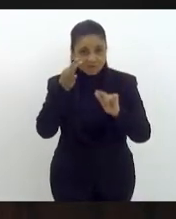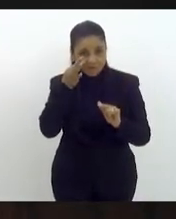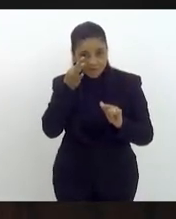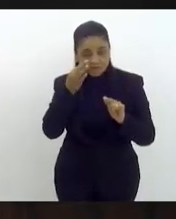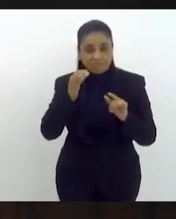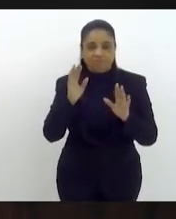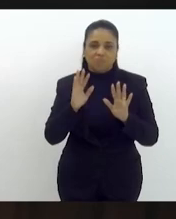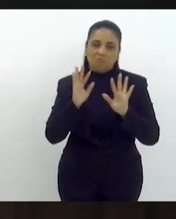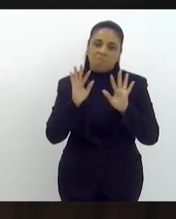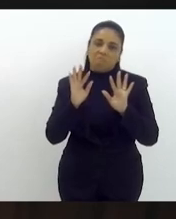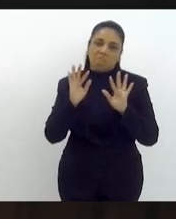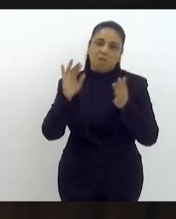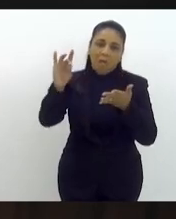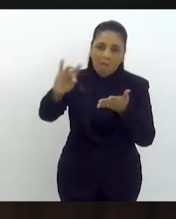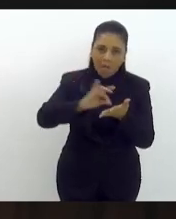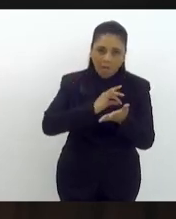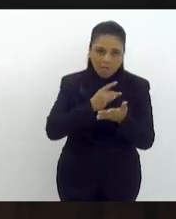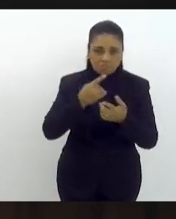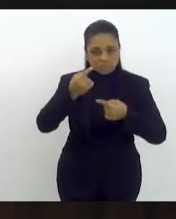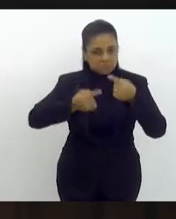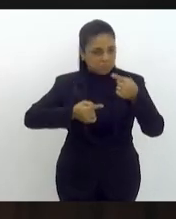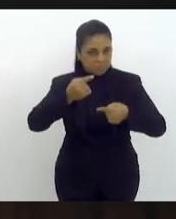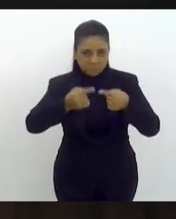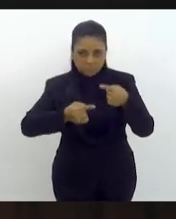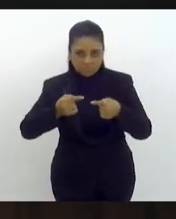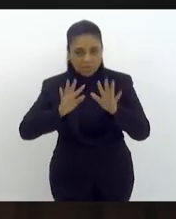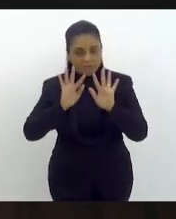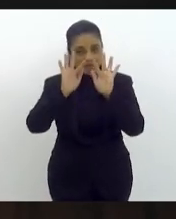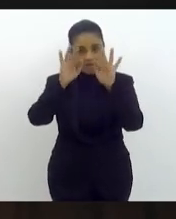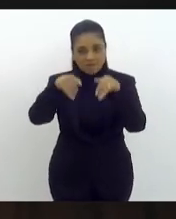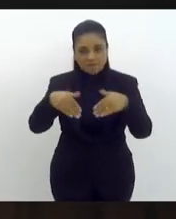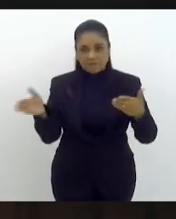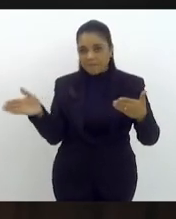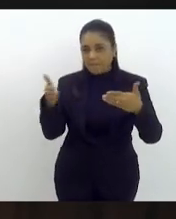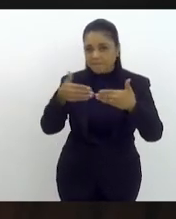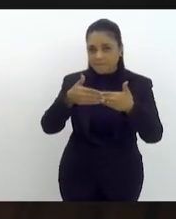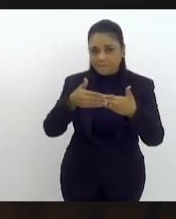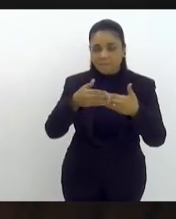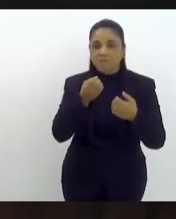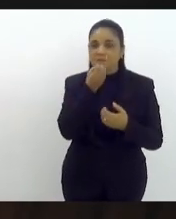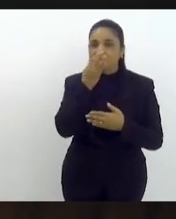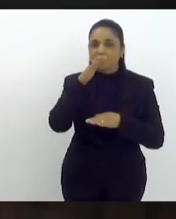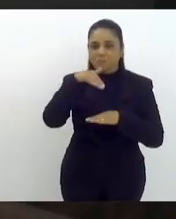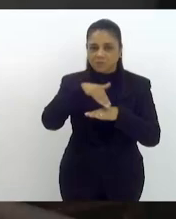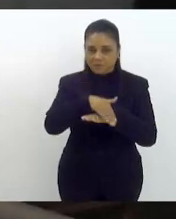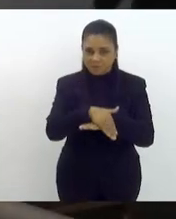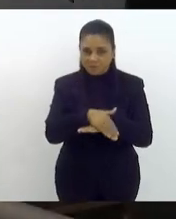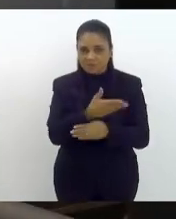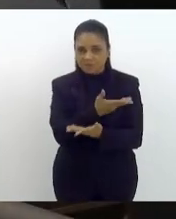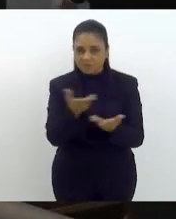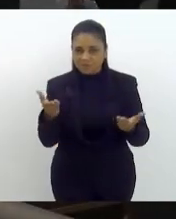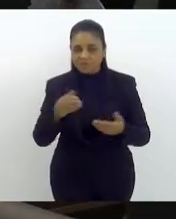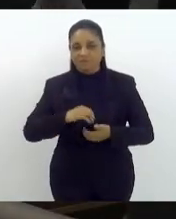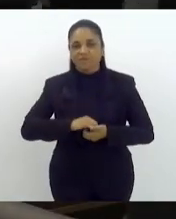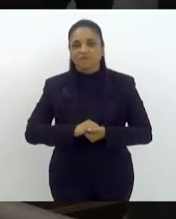não havendo mais oradores escritos à presidência encerra essa apresentação na tarde de hoje boa noite a todos